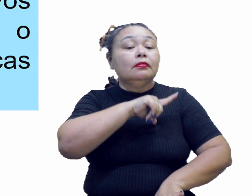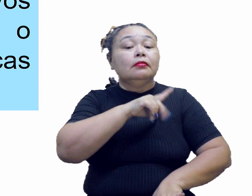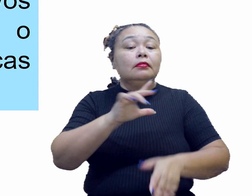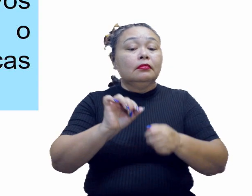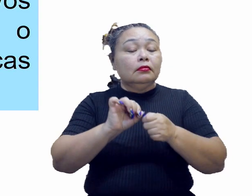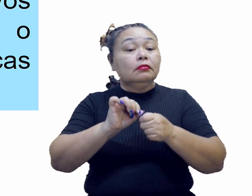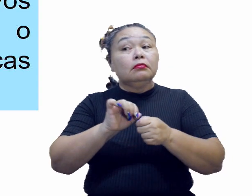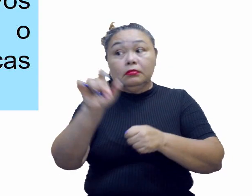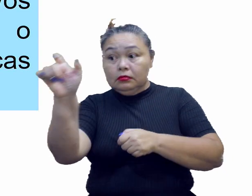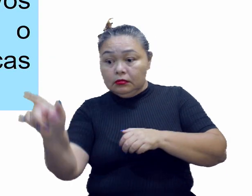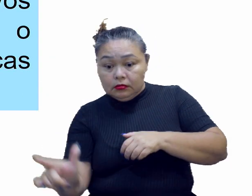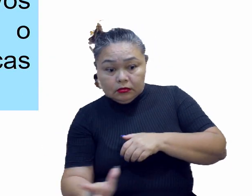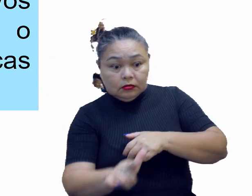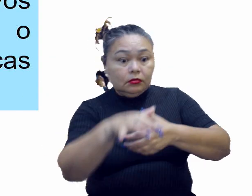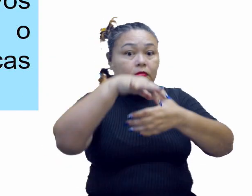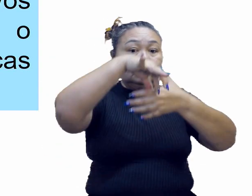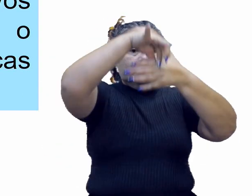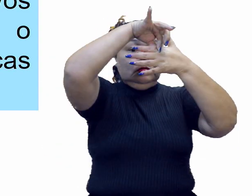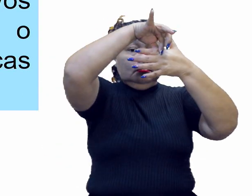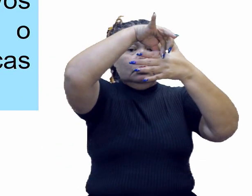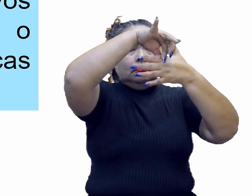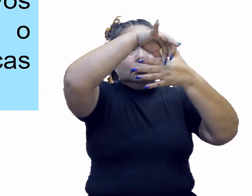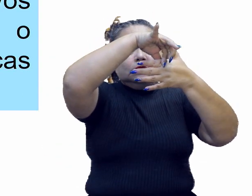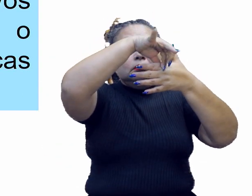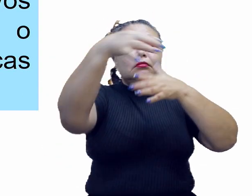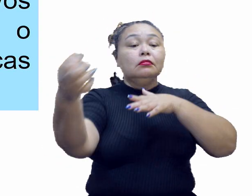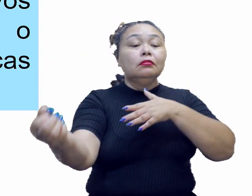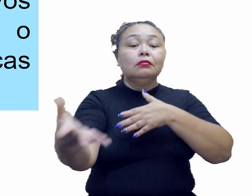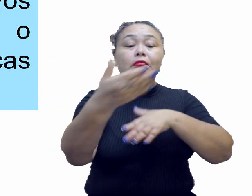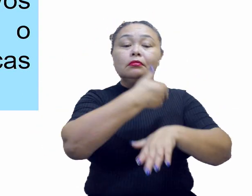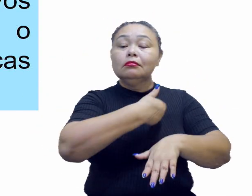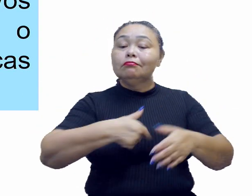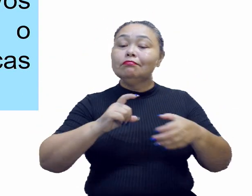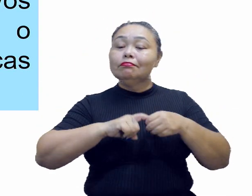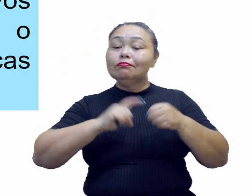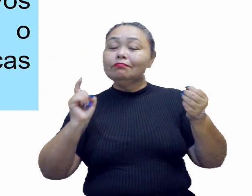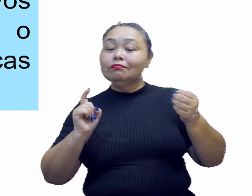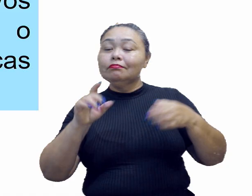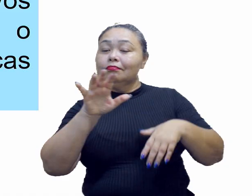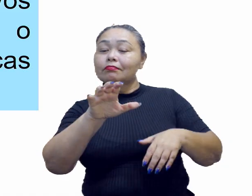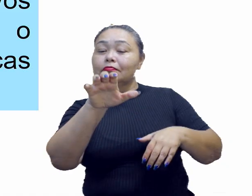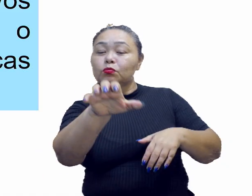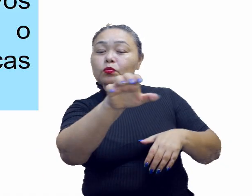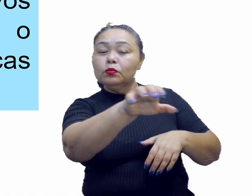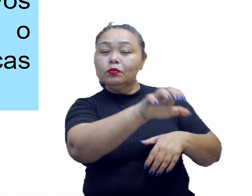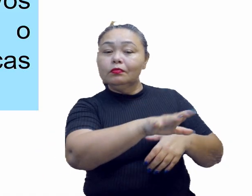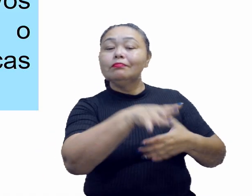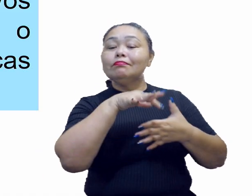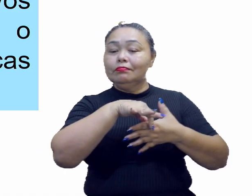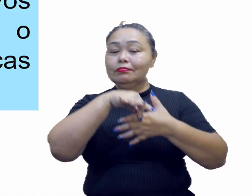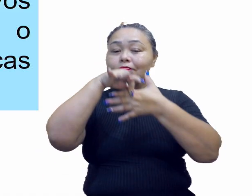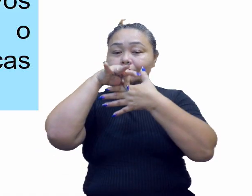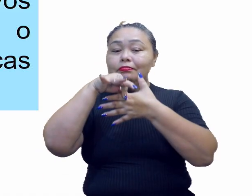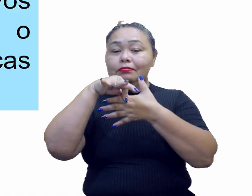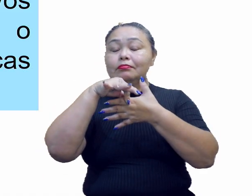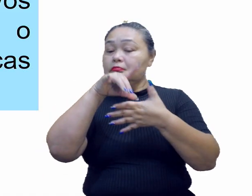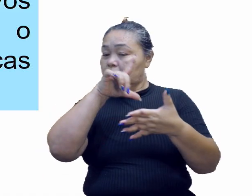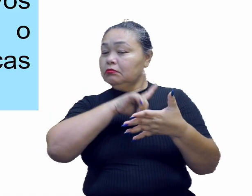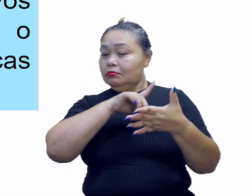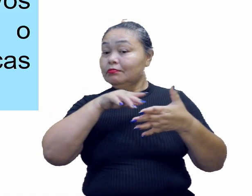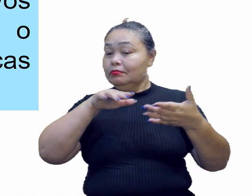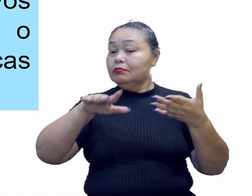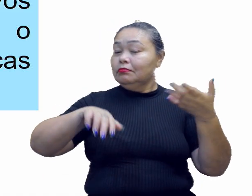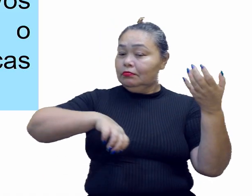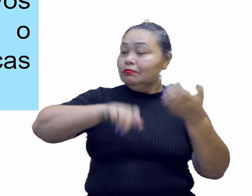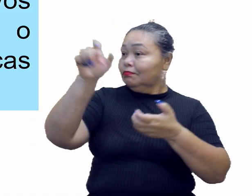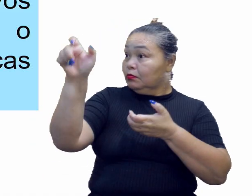casos, tornaram-se líder dos novos estados independentes. Então, essas lideranças, muitos deles